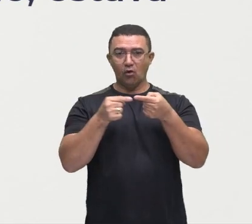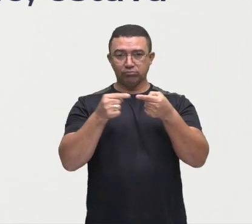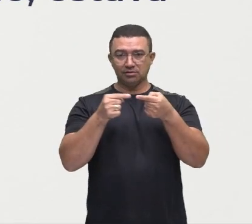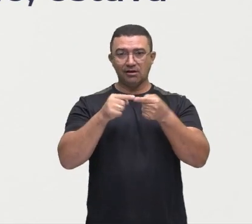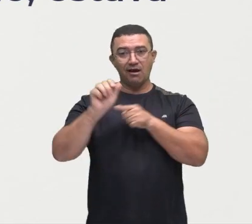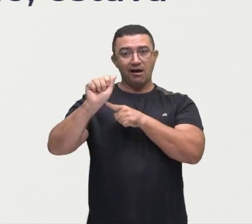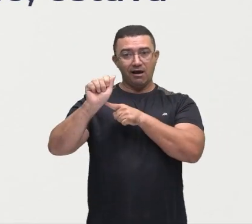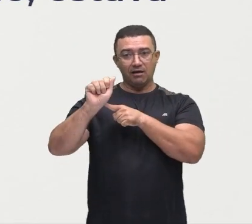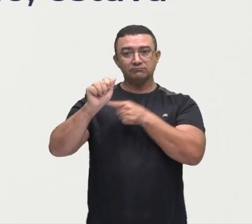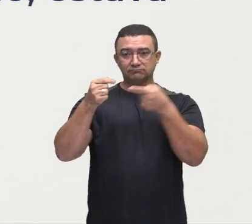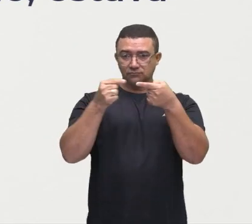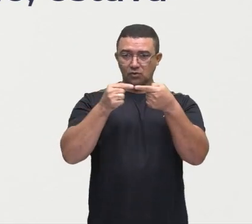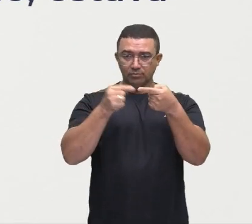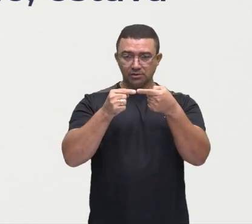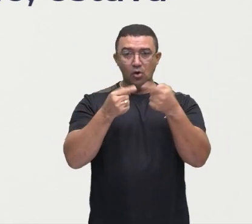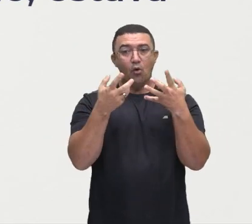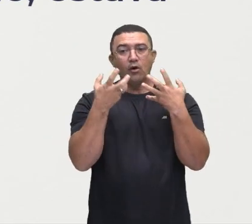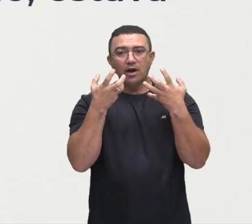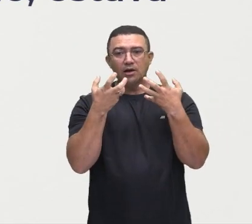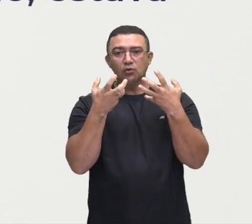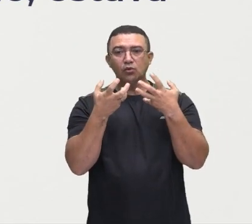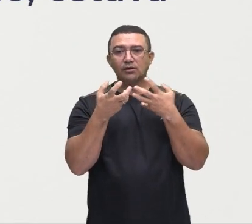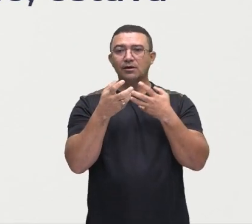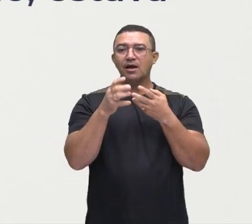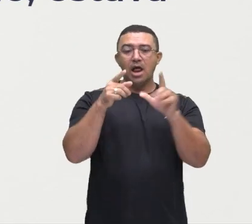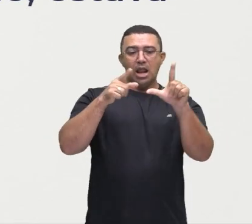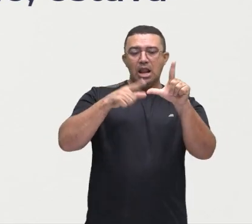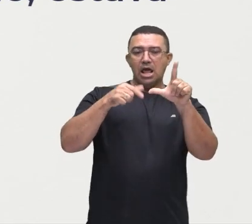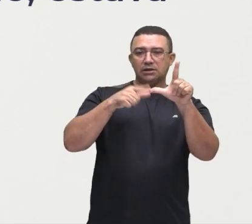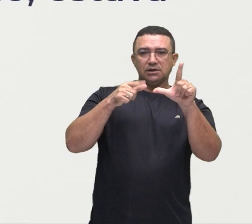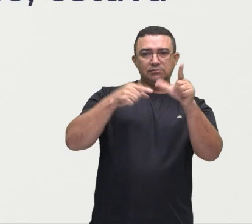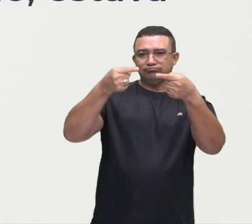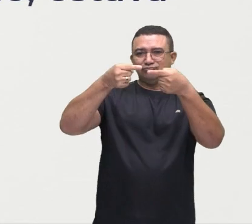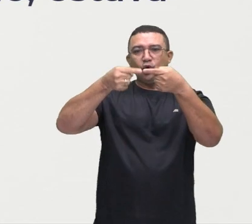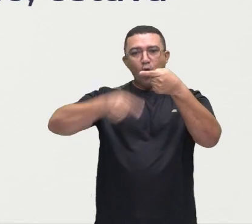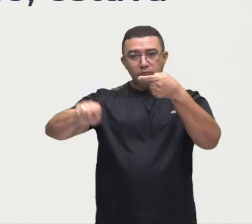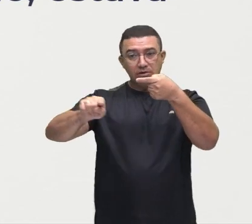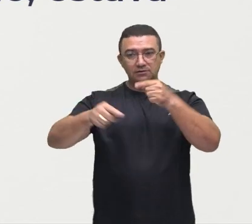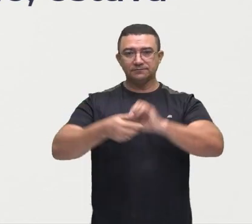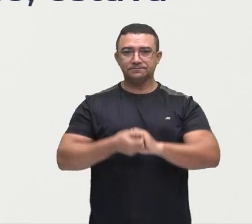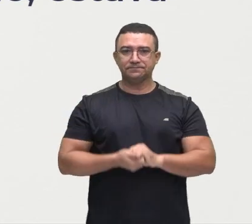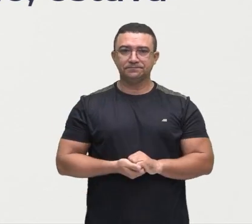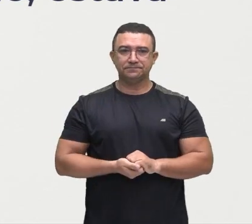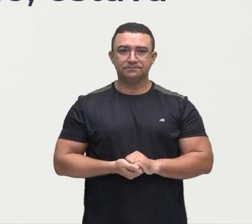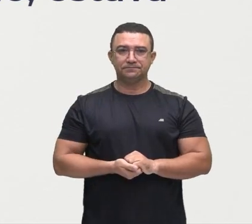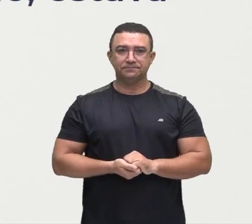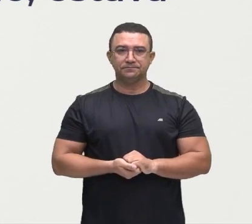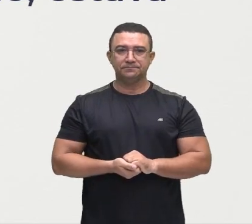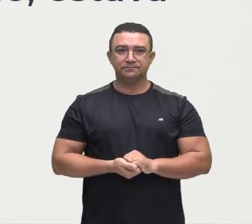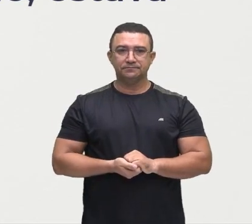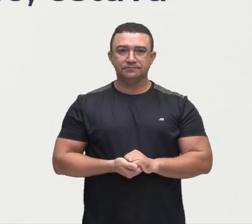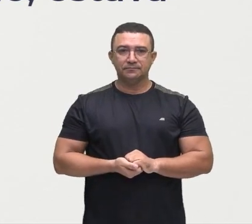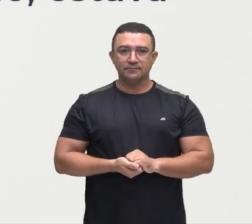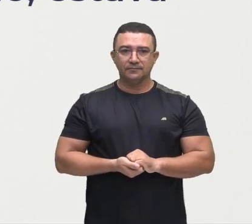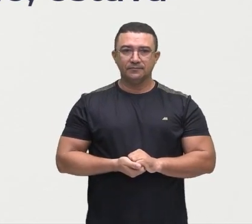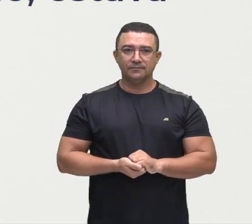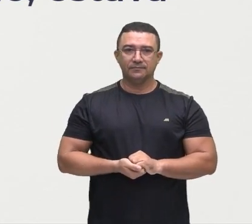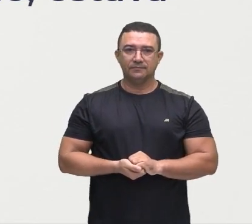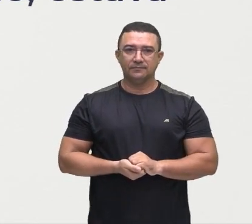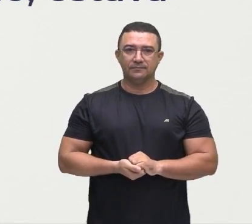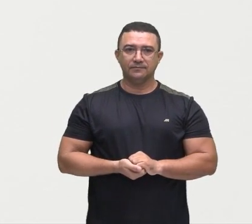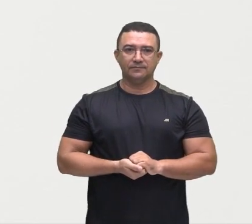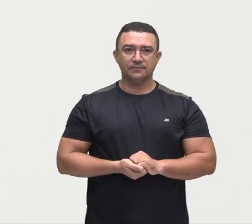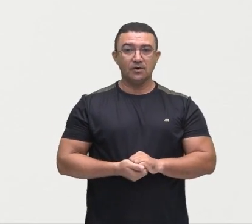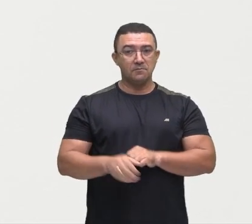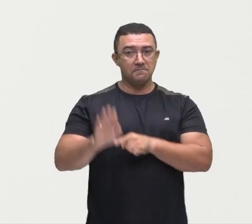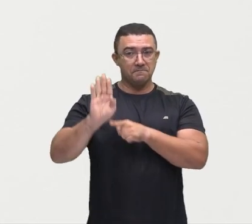que não se relaciona, correto? Então vamos lá. Até agora, nós temos aí, vamos